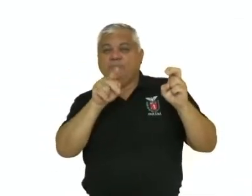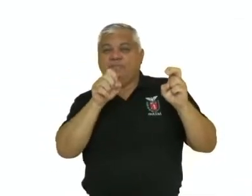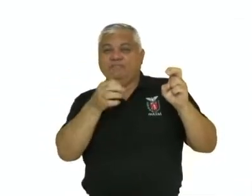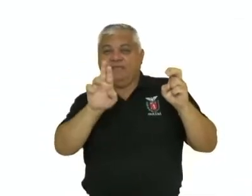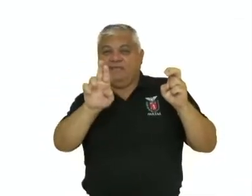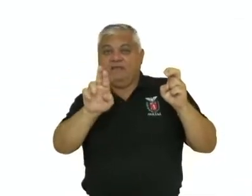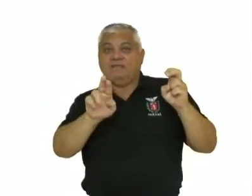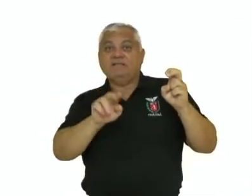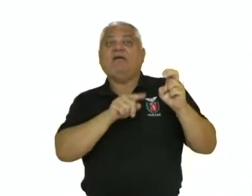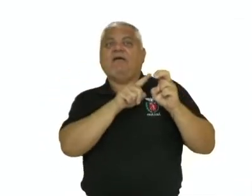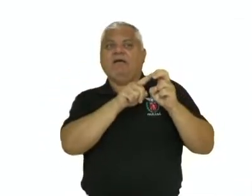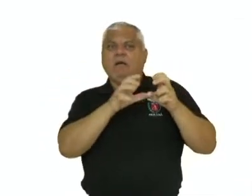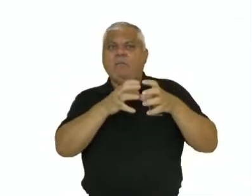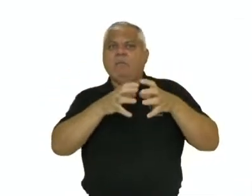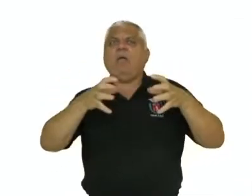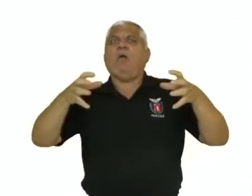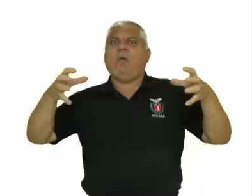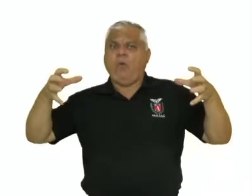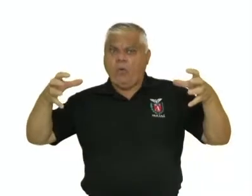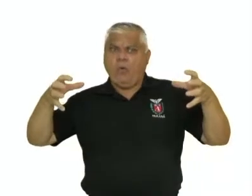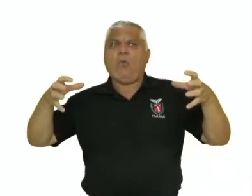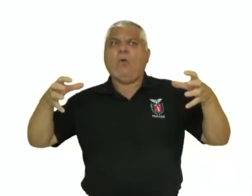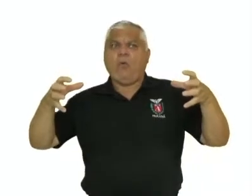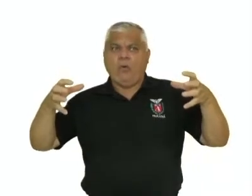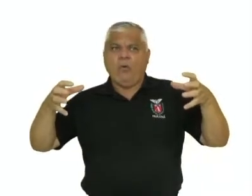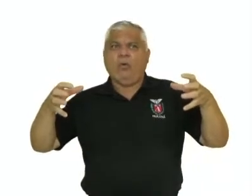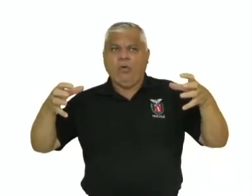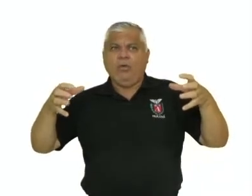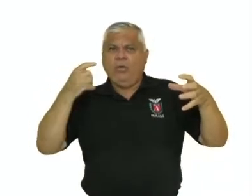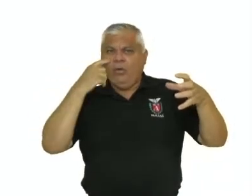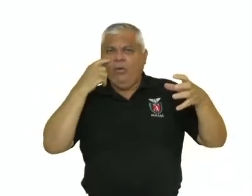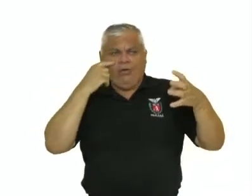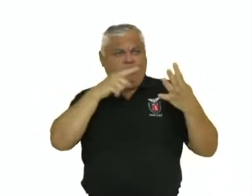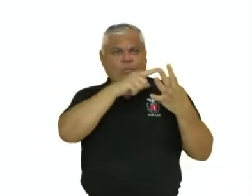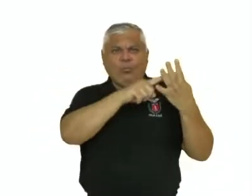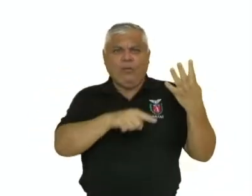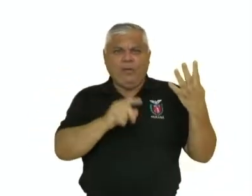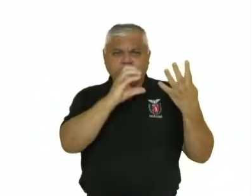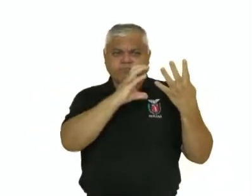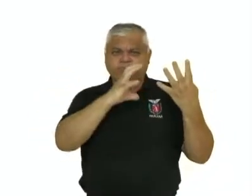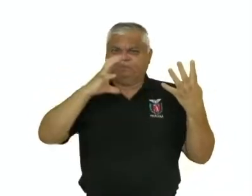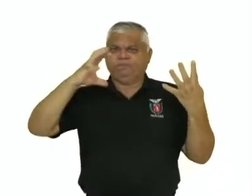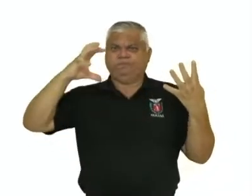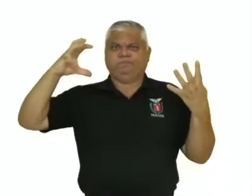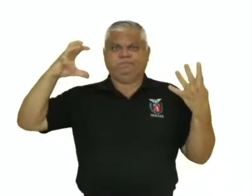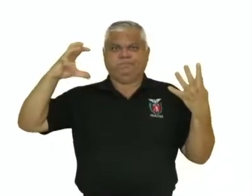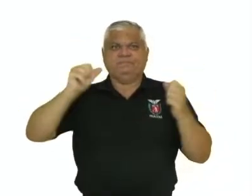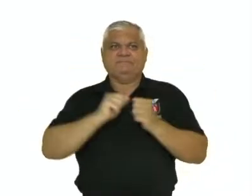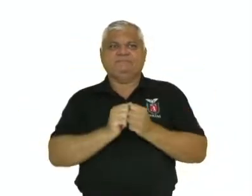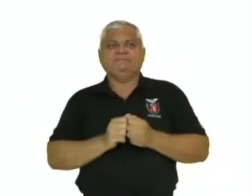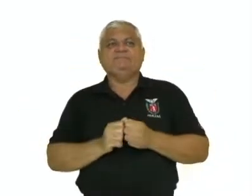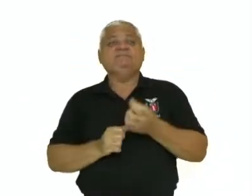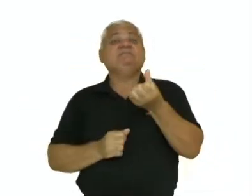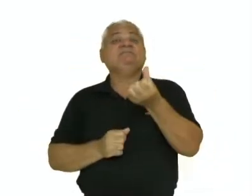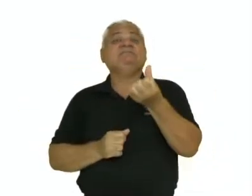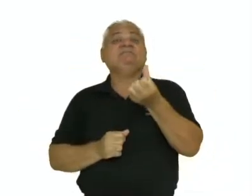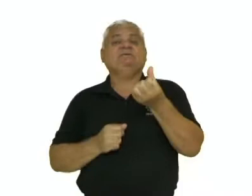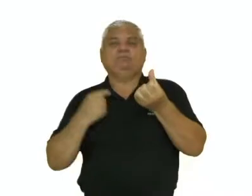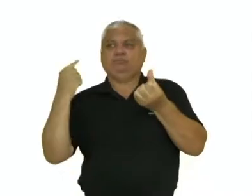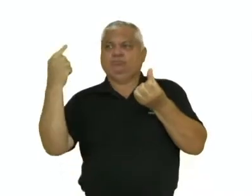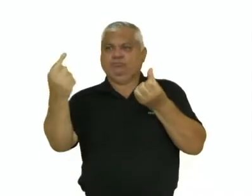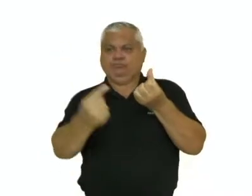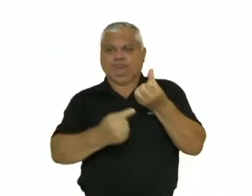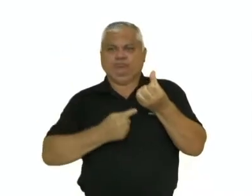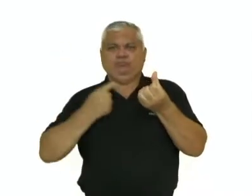5. Olha o tamanho de Júpiter comparado com os 4 primeiros planetas. Depois de Júpiter, nós temos aquele